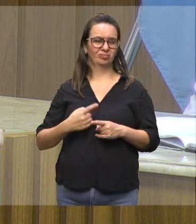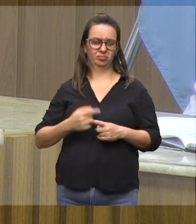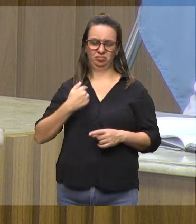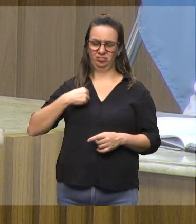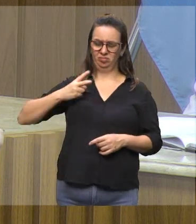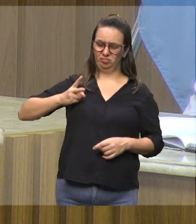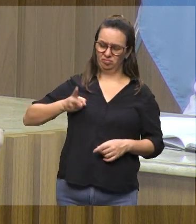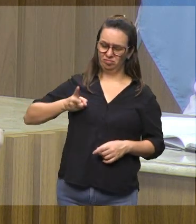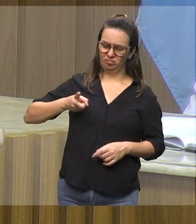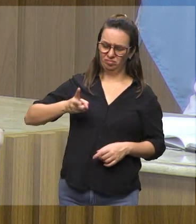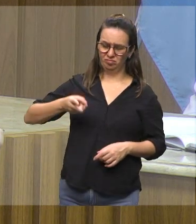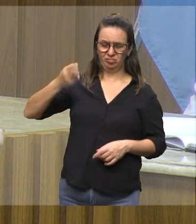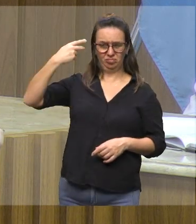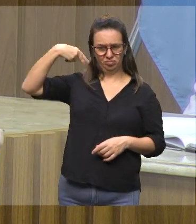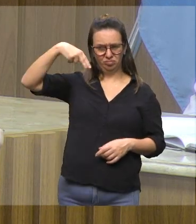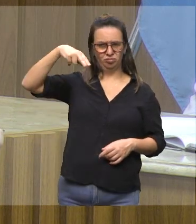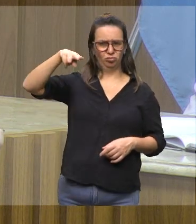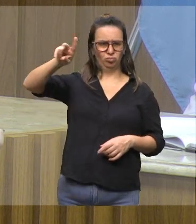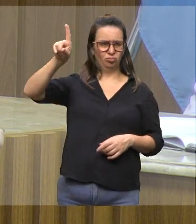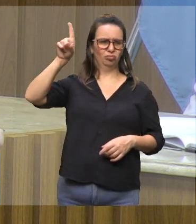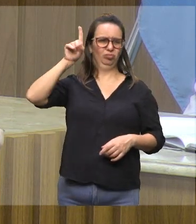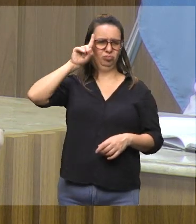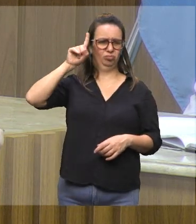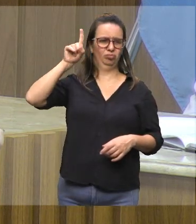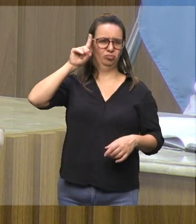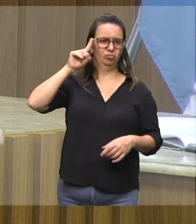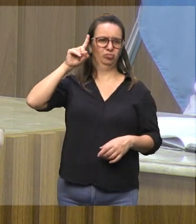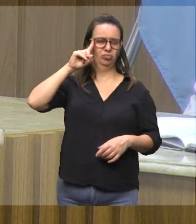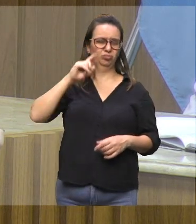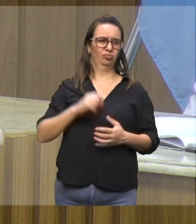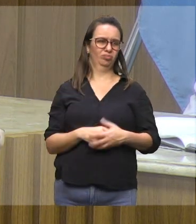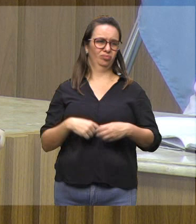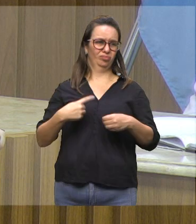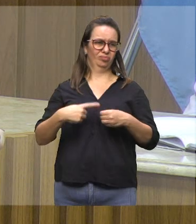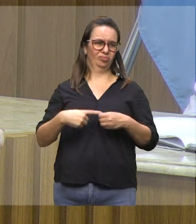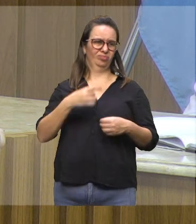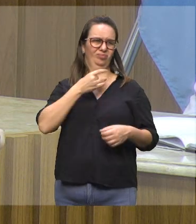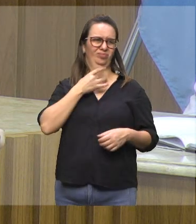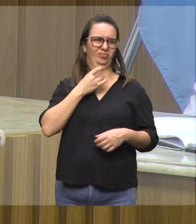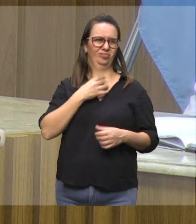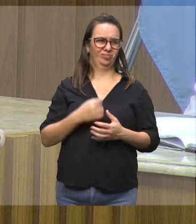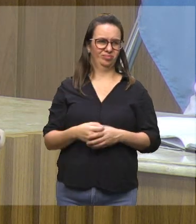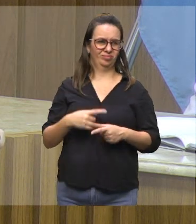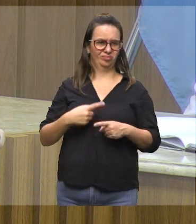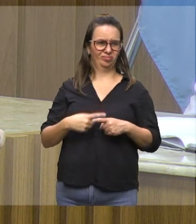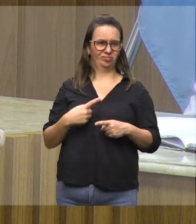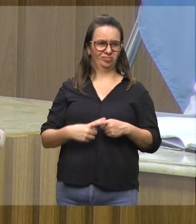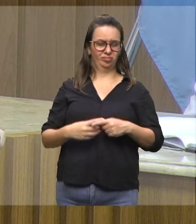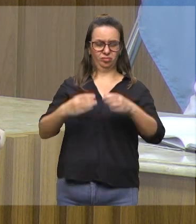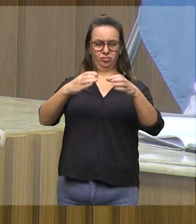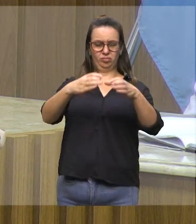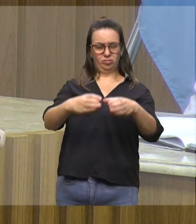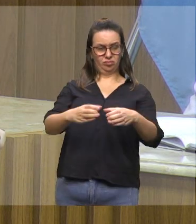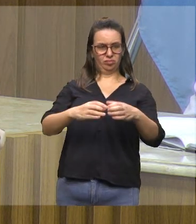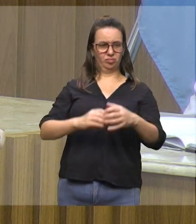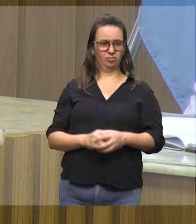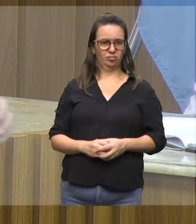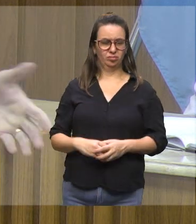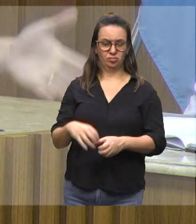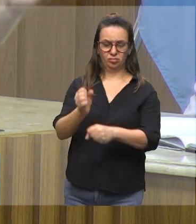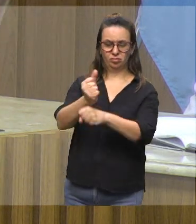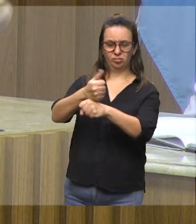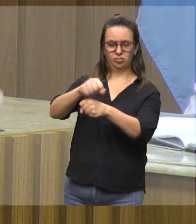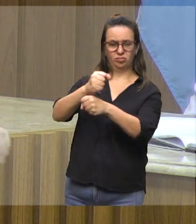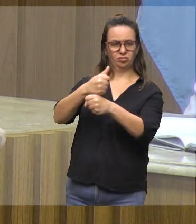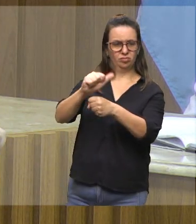os dias quase para Marília, a gente via ali que as locais que as obras já tinham terminado, mas